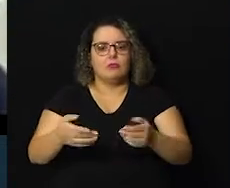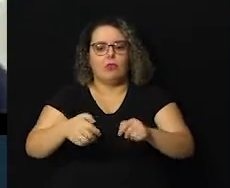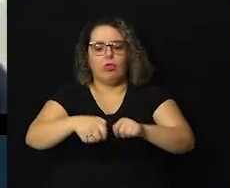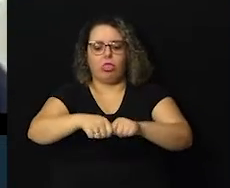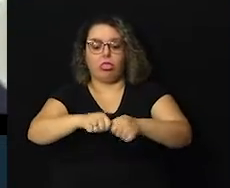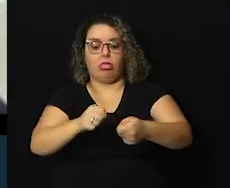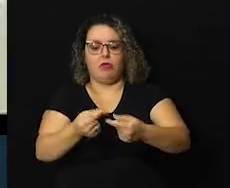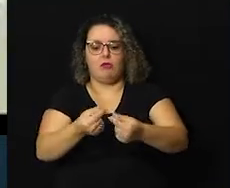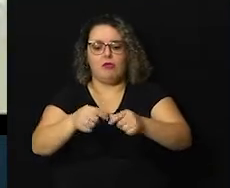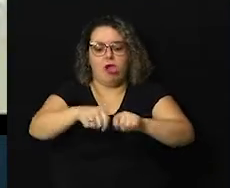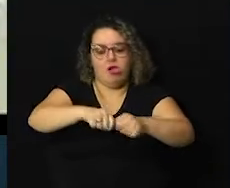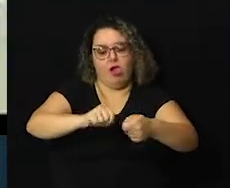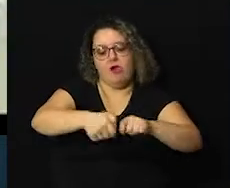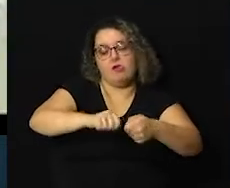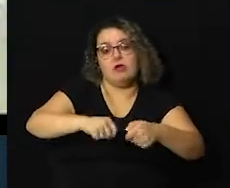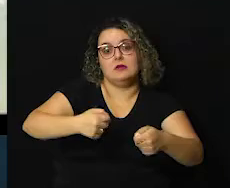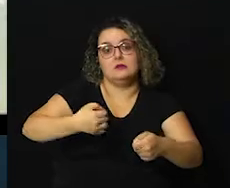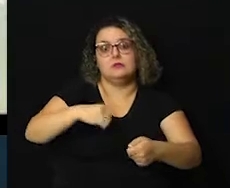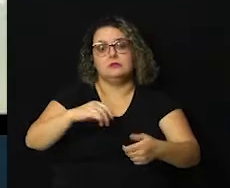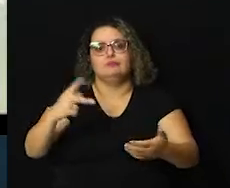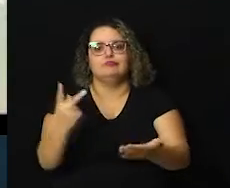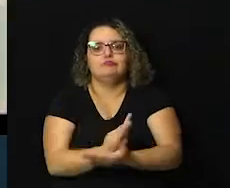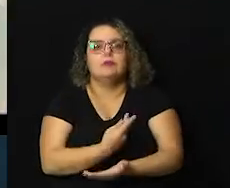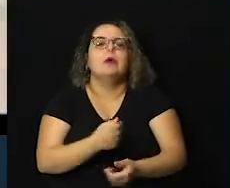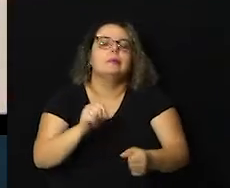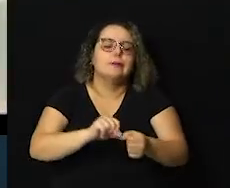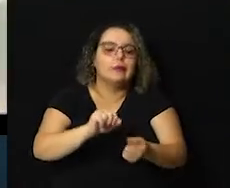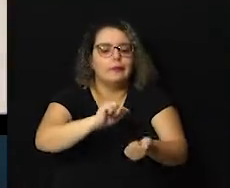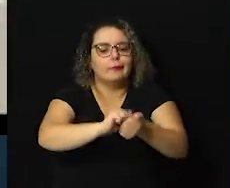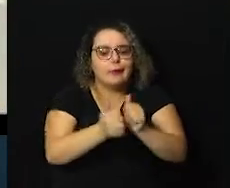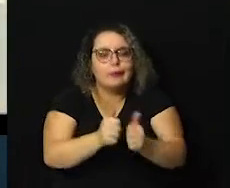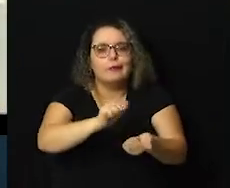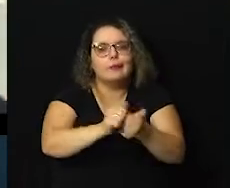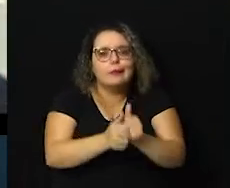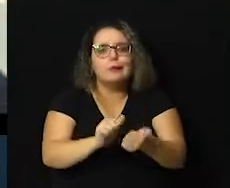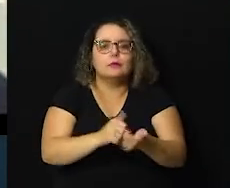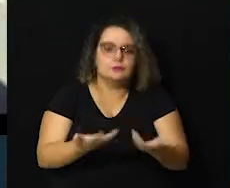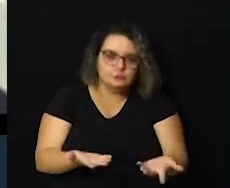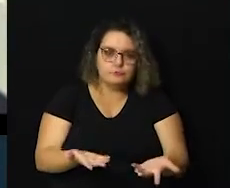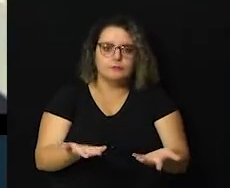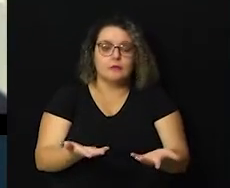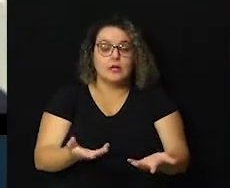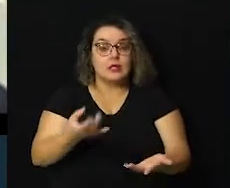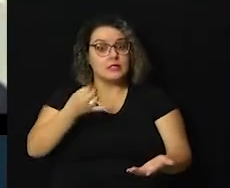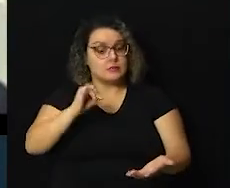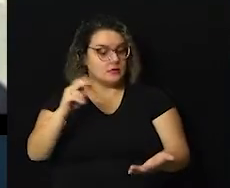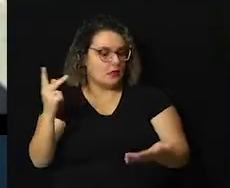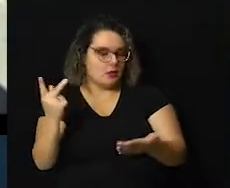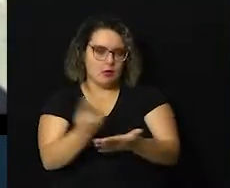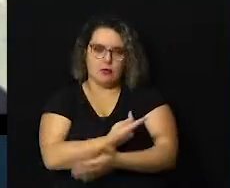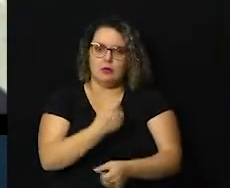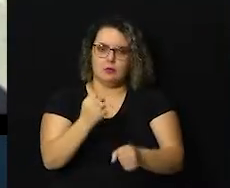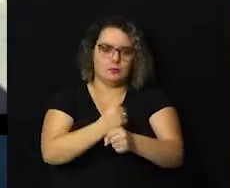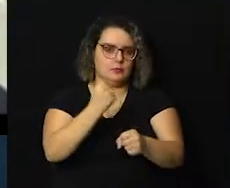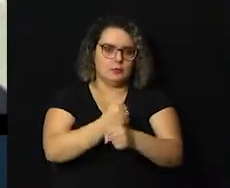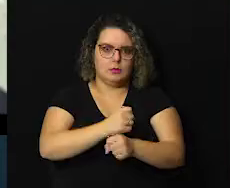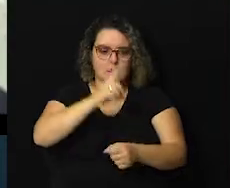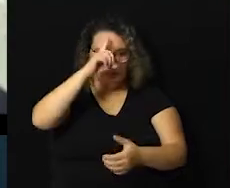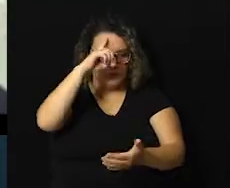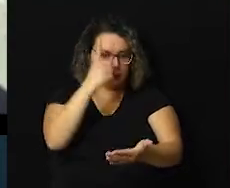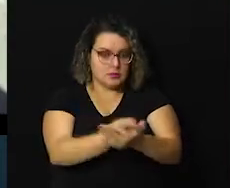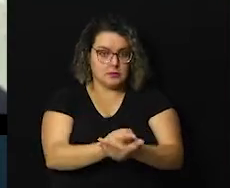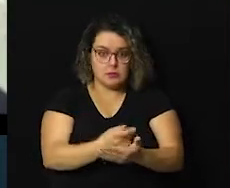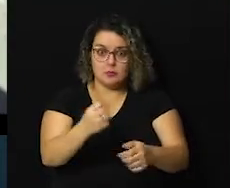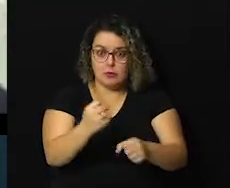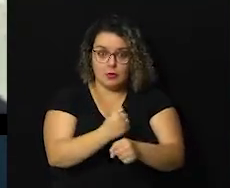rasgando dinheiro igual na obra se você fizer alguma coisa errada você tem que ficar refazendo né literalmente você errar numa obra vou deixar